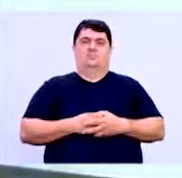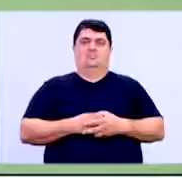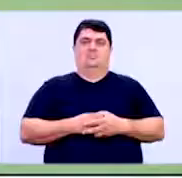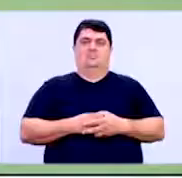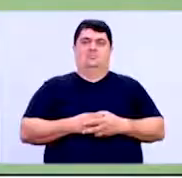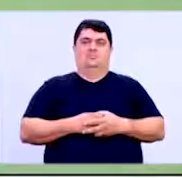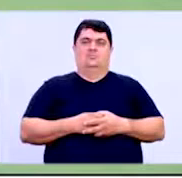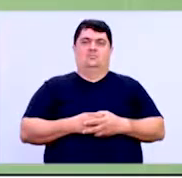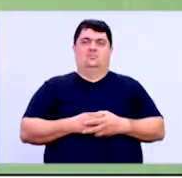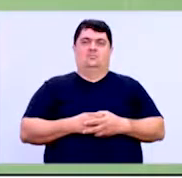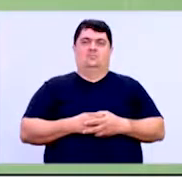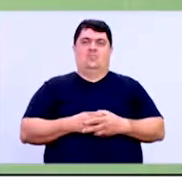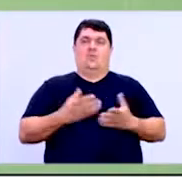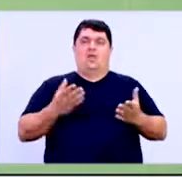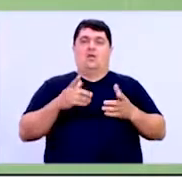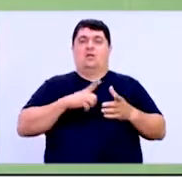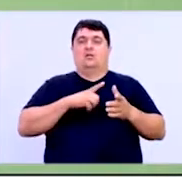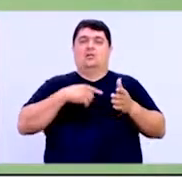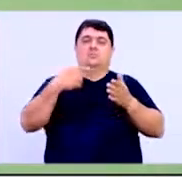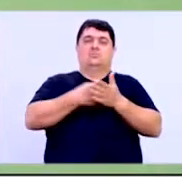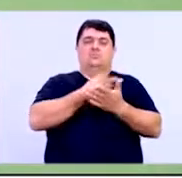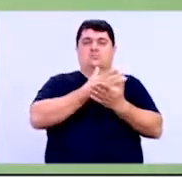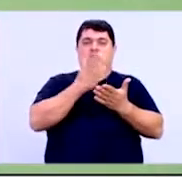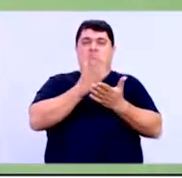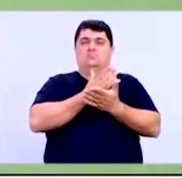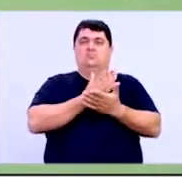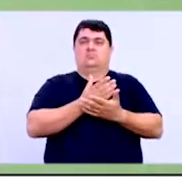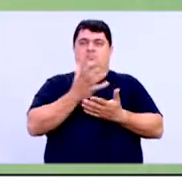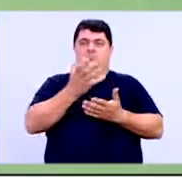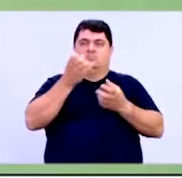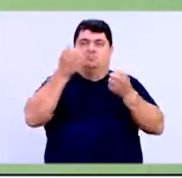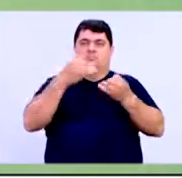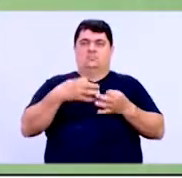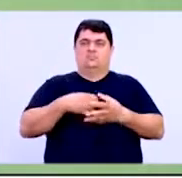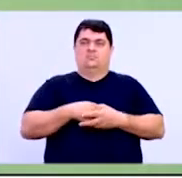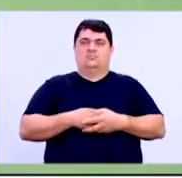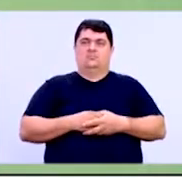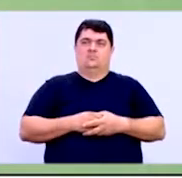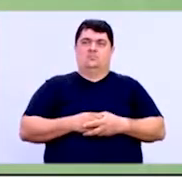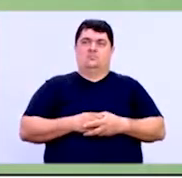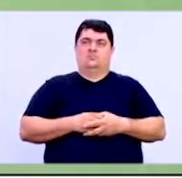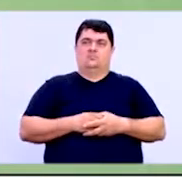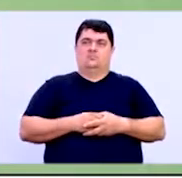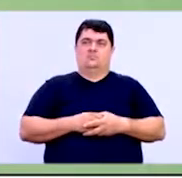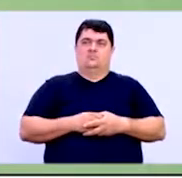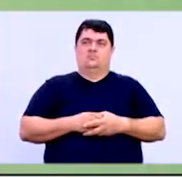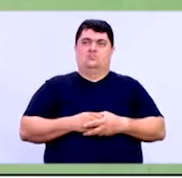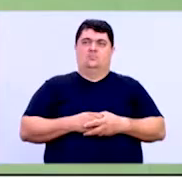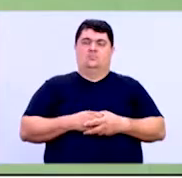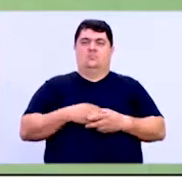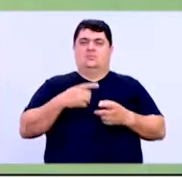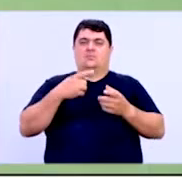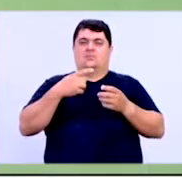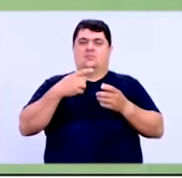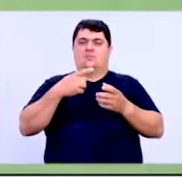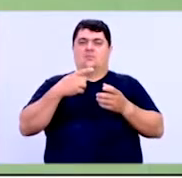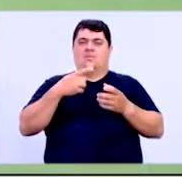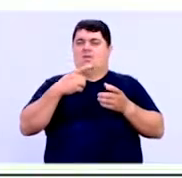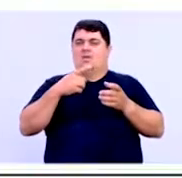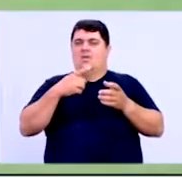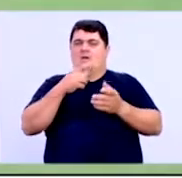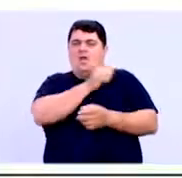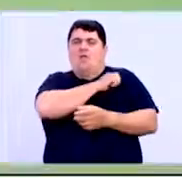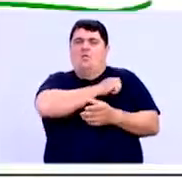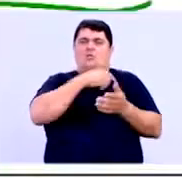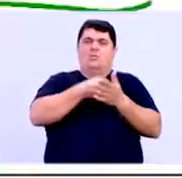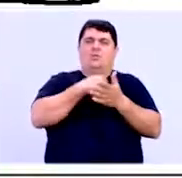Denise, existem alguns questionamentos, correto? Você quer comentar? É, alguns alunos de diversos postos estão fazendo perguntas sobre a nossa tabela de dados.